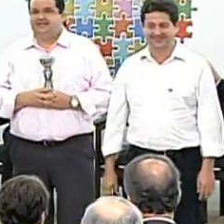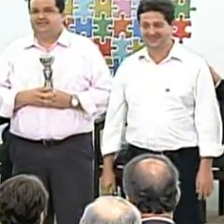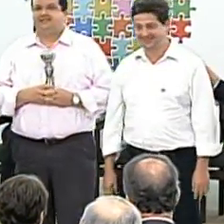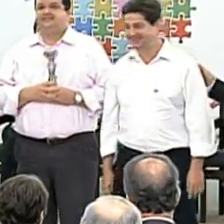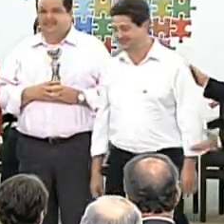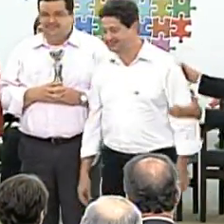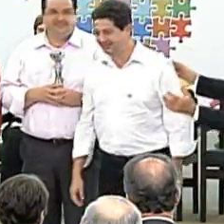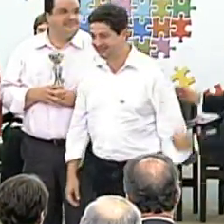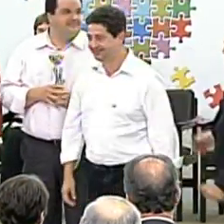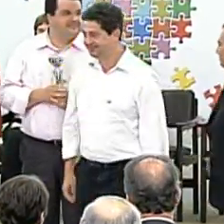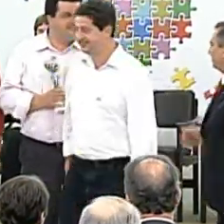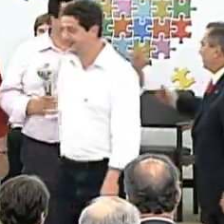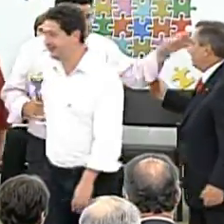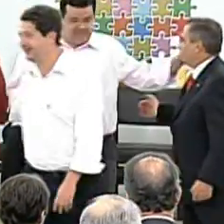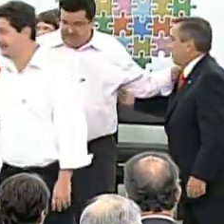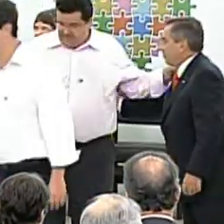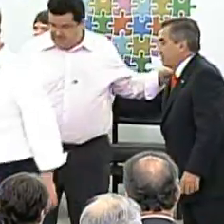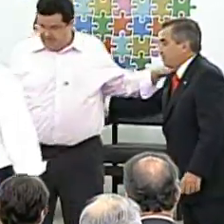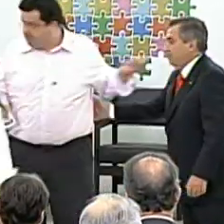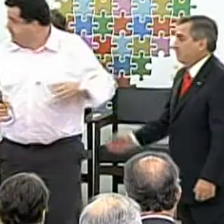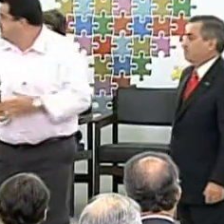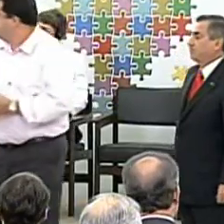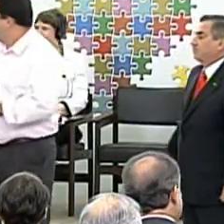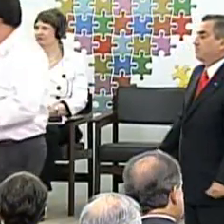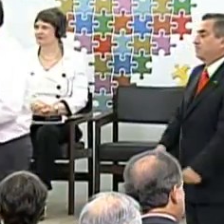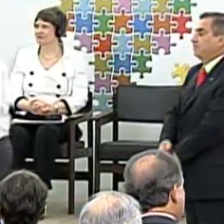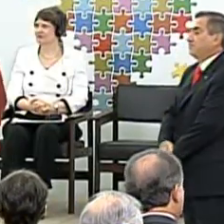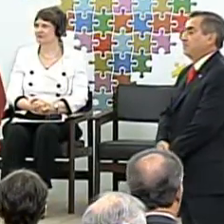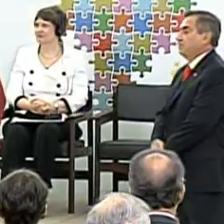e solidariedade em 2004